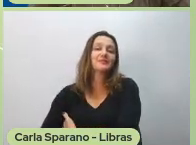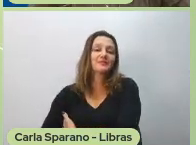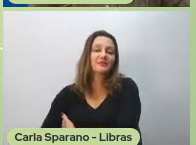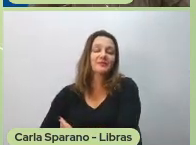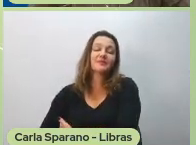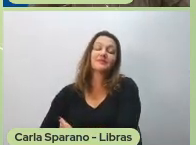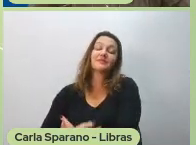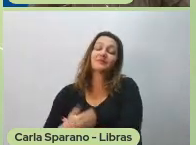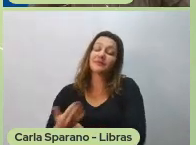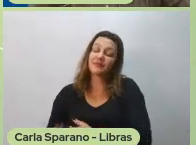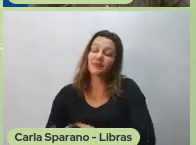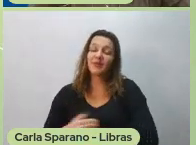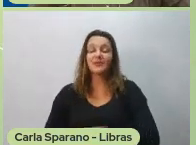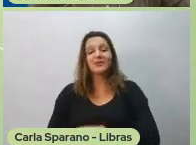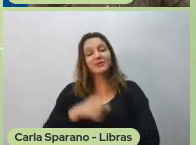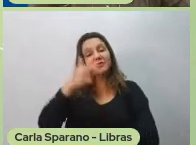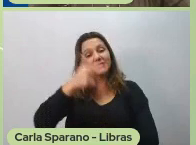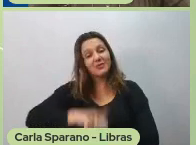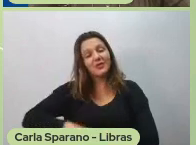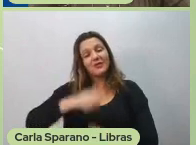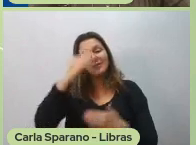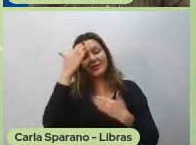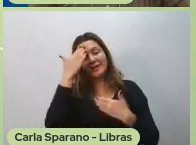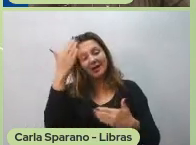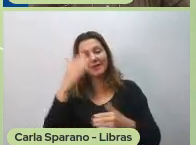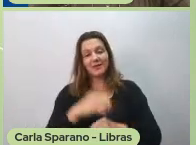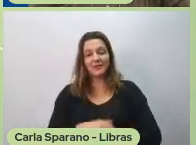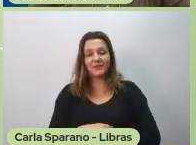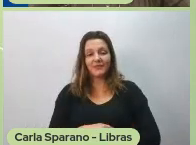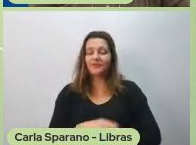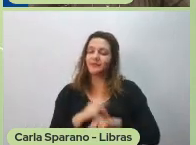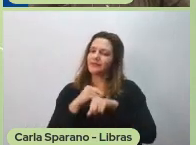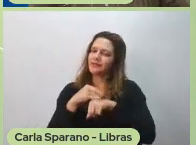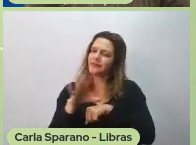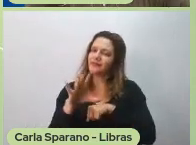primeiro, mais uma vez, obrigada. E a mensagem é: